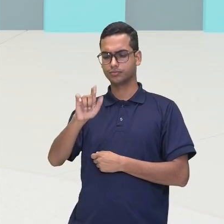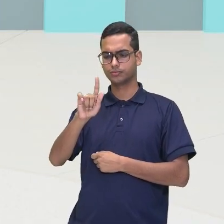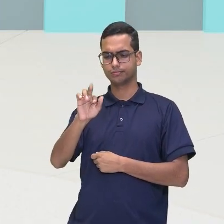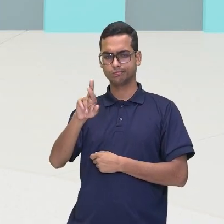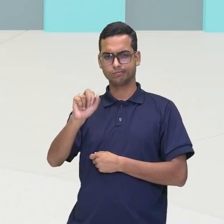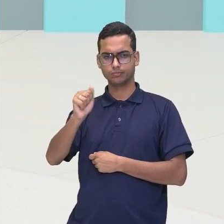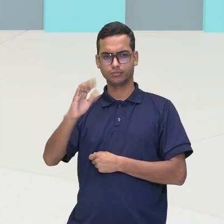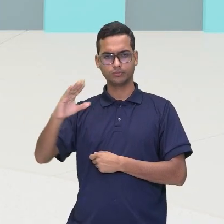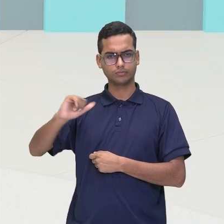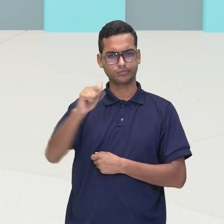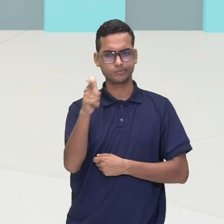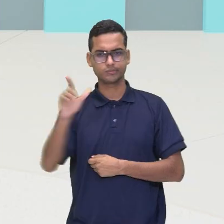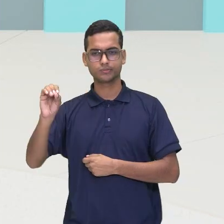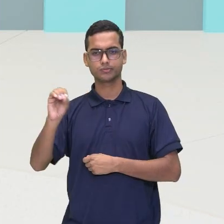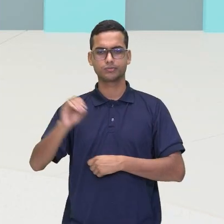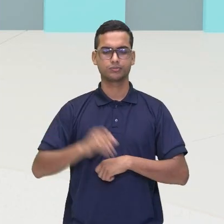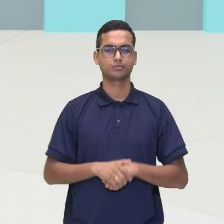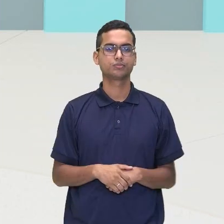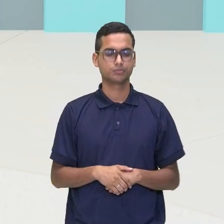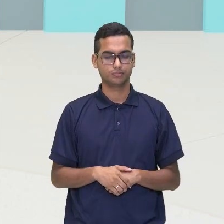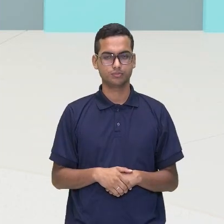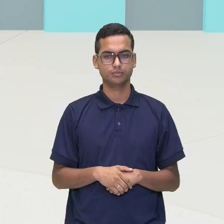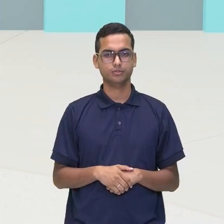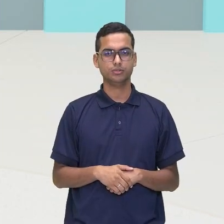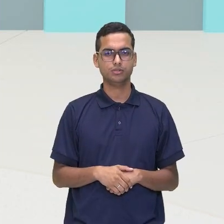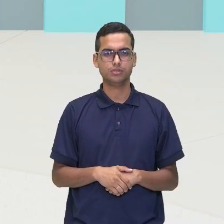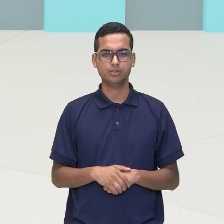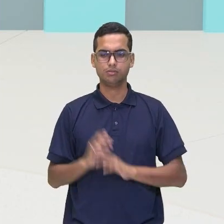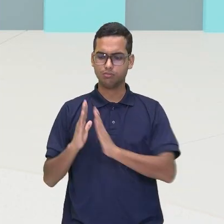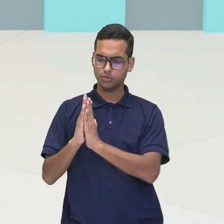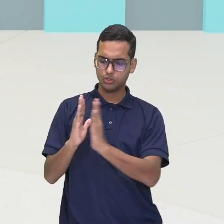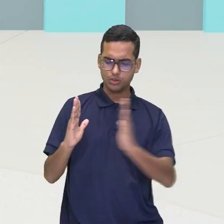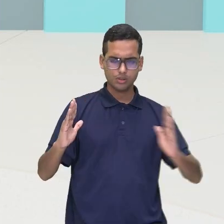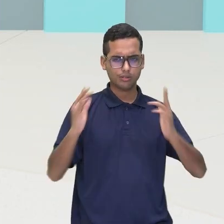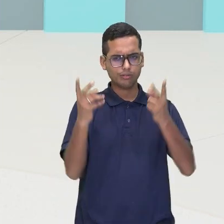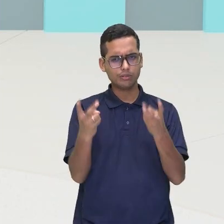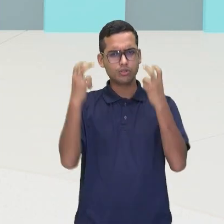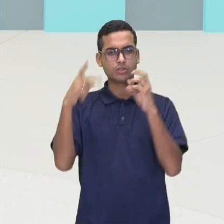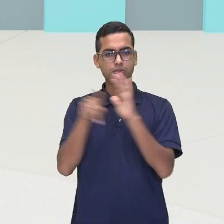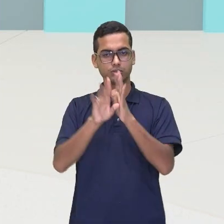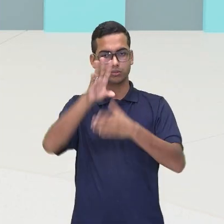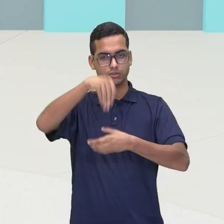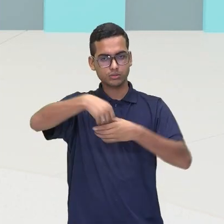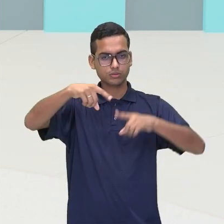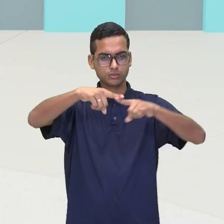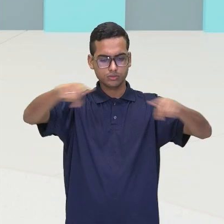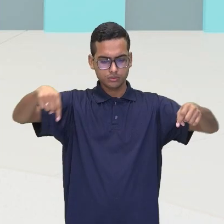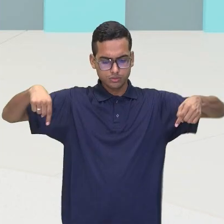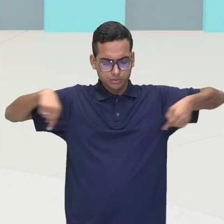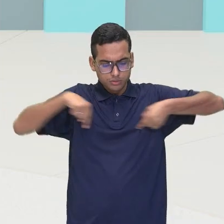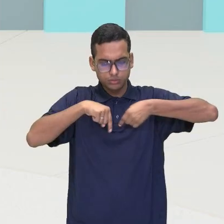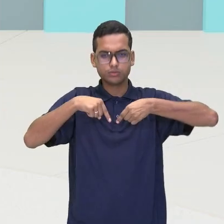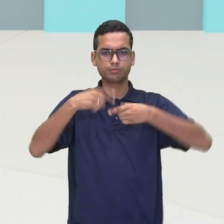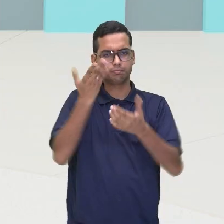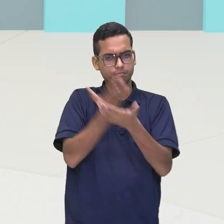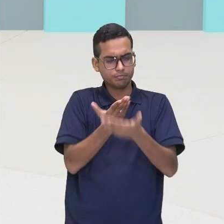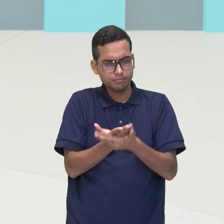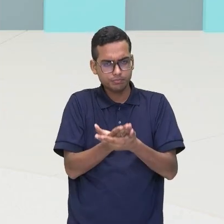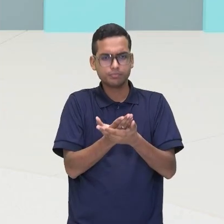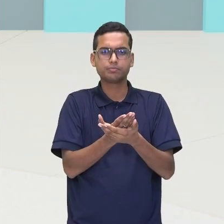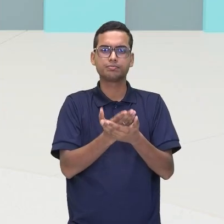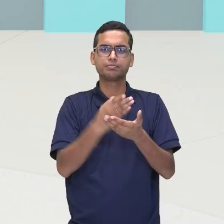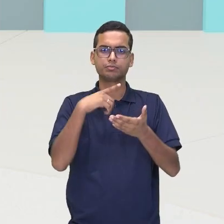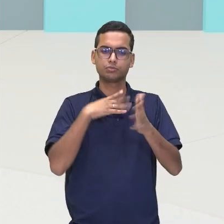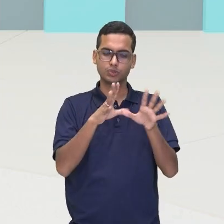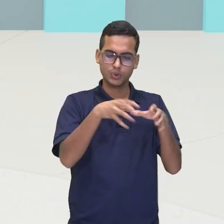integração. Aqui a gente percebe que já está dentro da sala participando um pouco mais, percebe? Olha